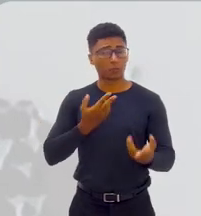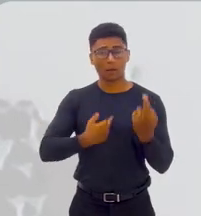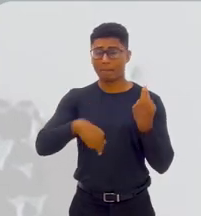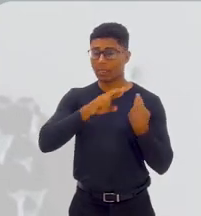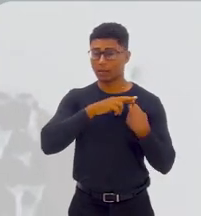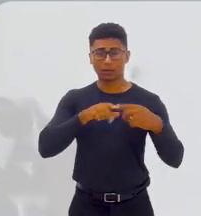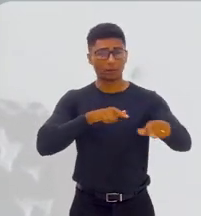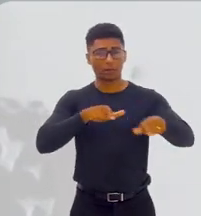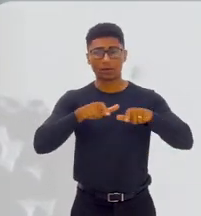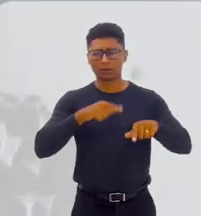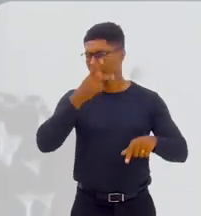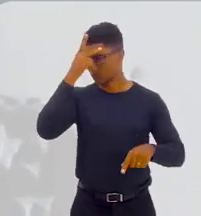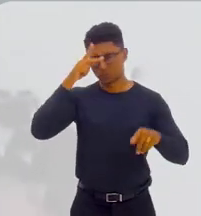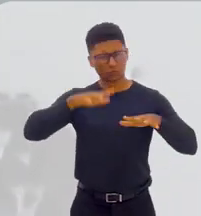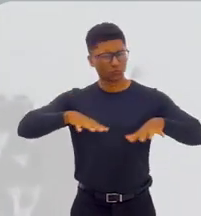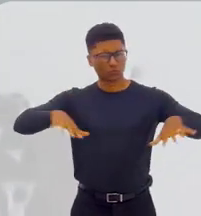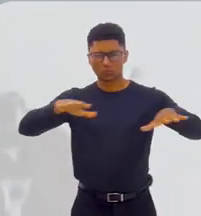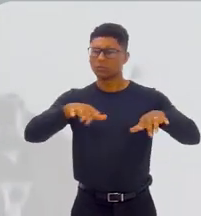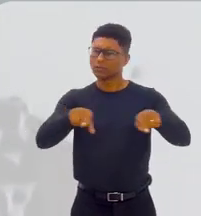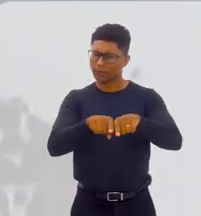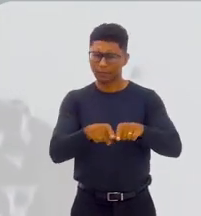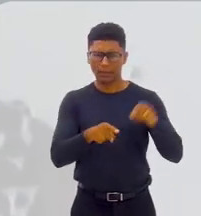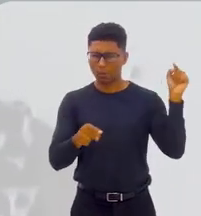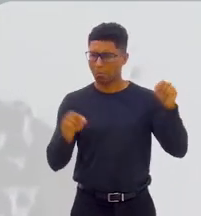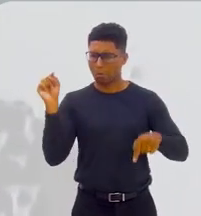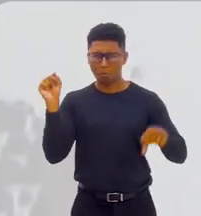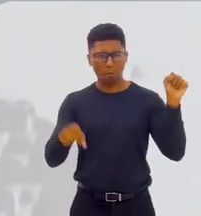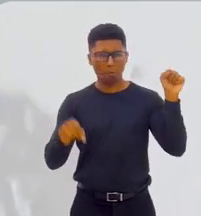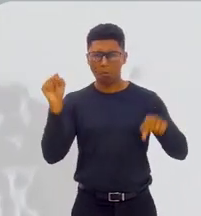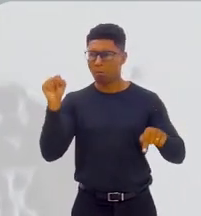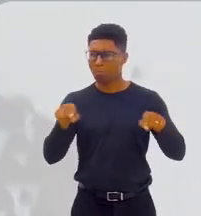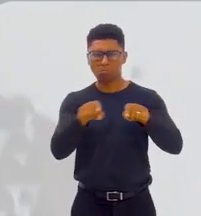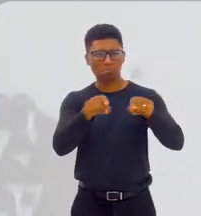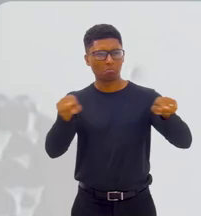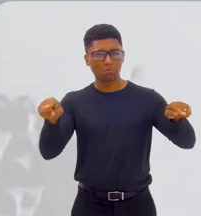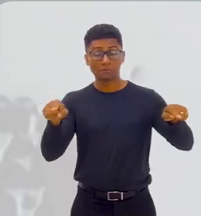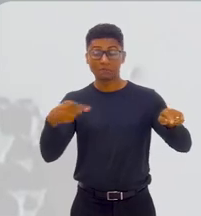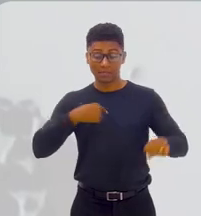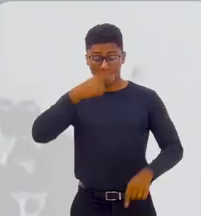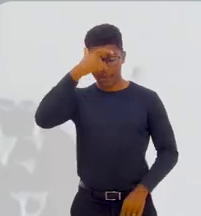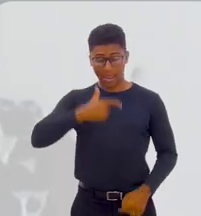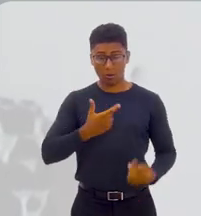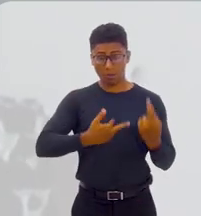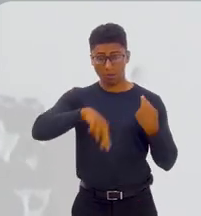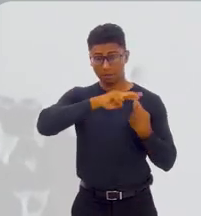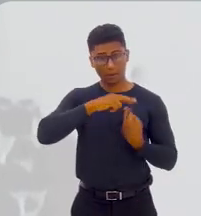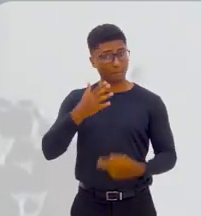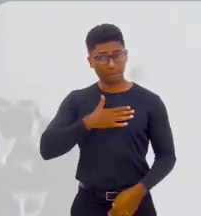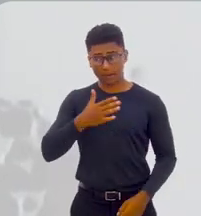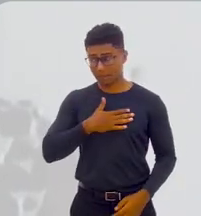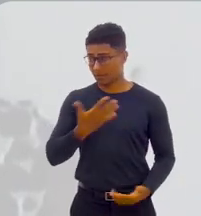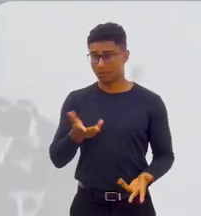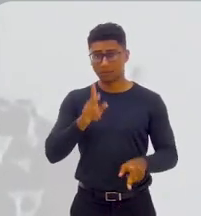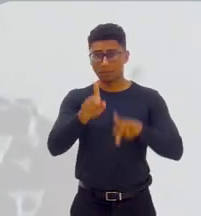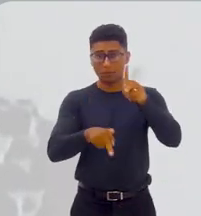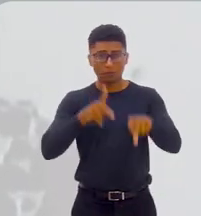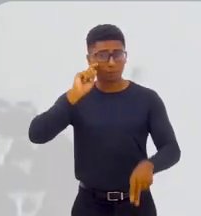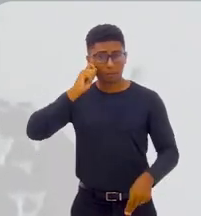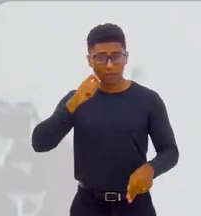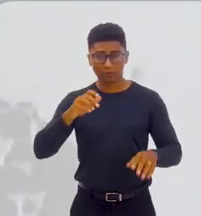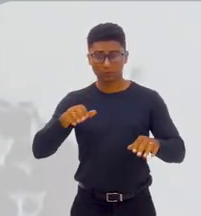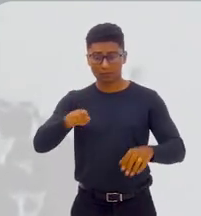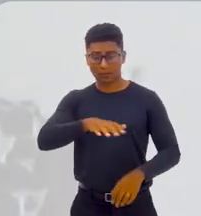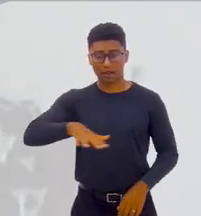parte. Todo mundo vem para fazer a sua parte. Eu estou fazendo a minha, juntando esse povo preto